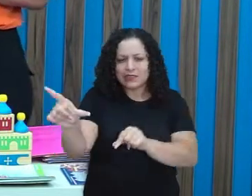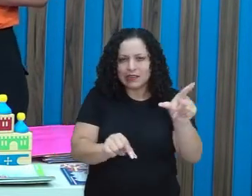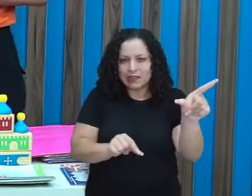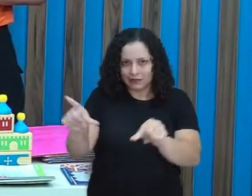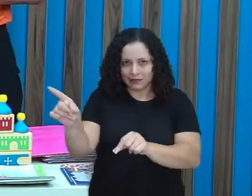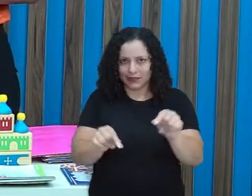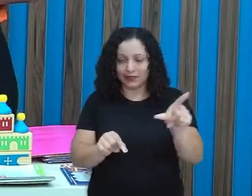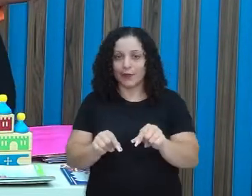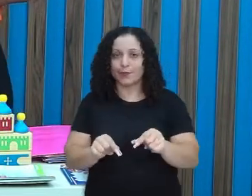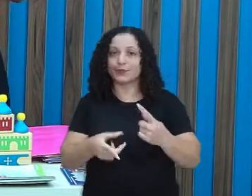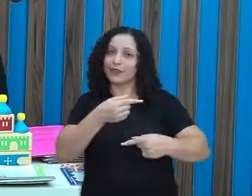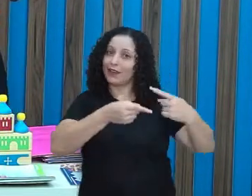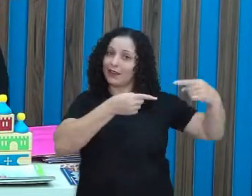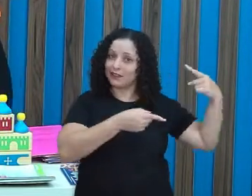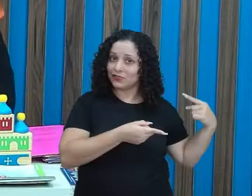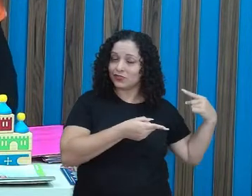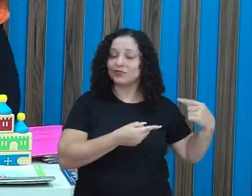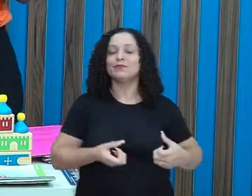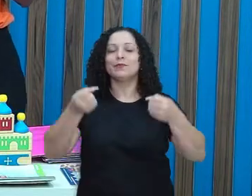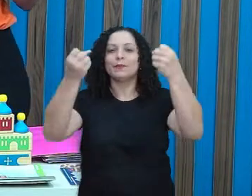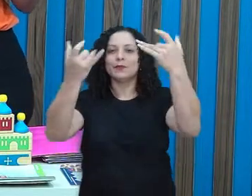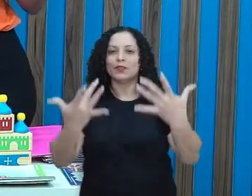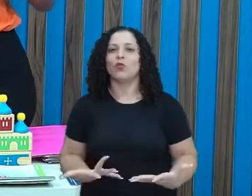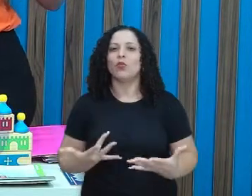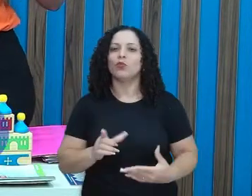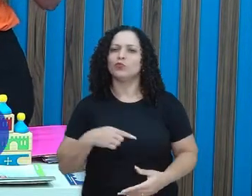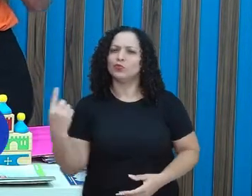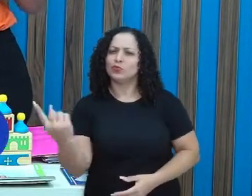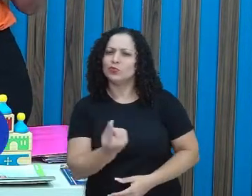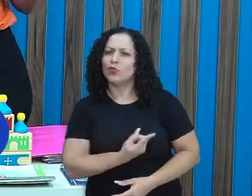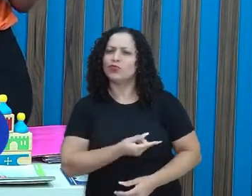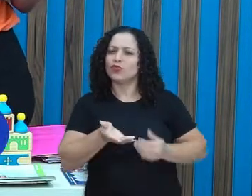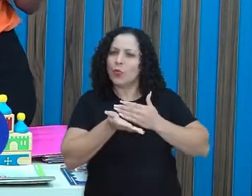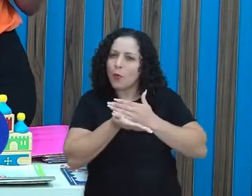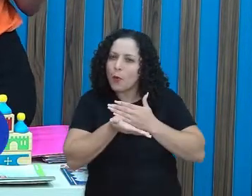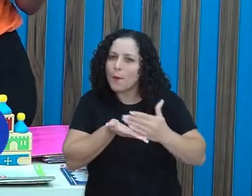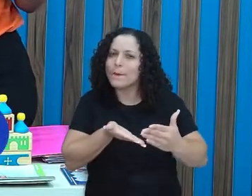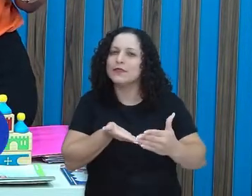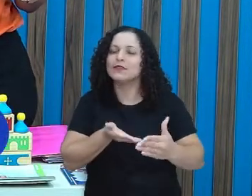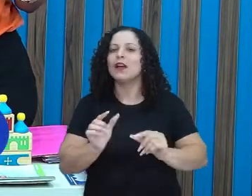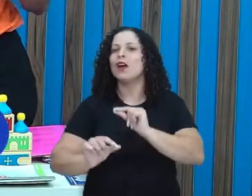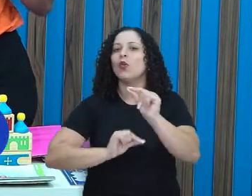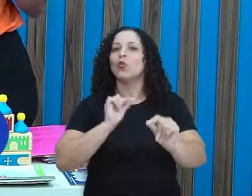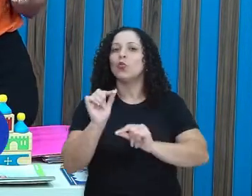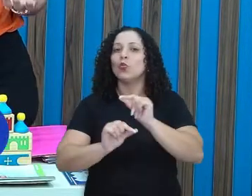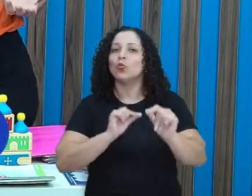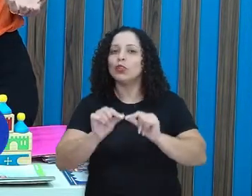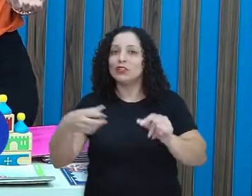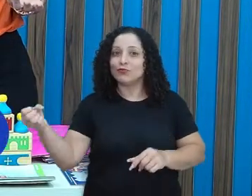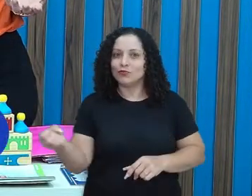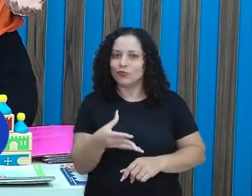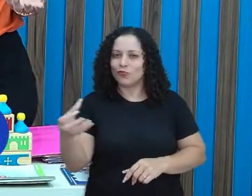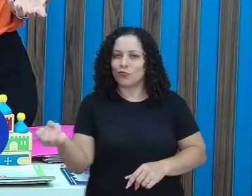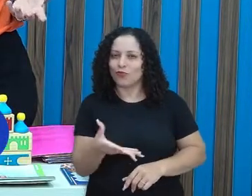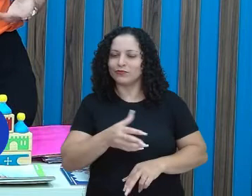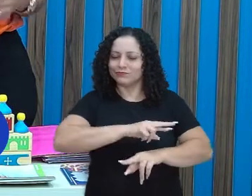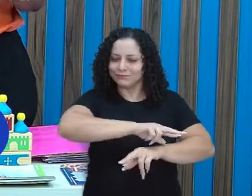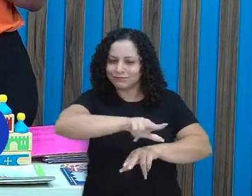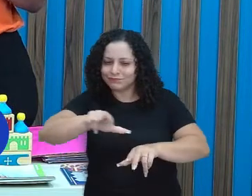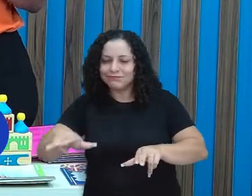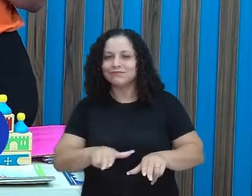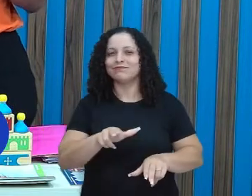nosso primeiro encontro eu expliquei que nós estávamos começando hoje uma nova configuração de interação com vocês,